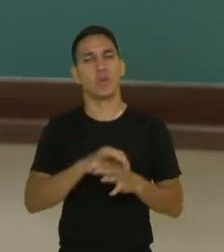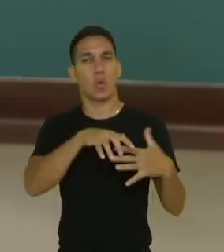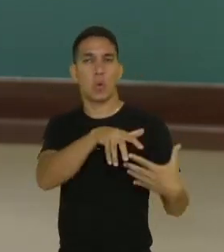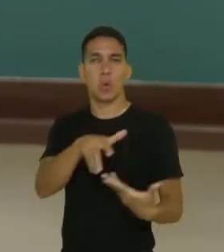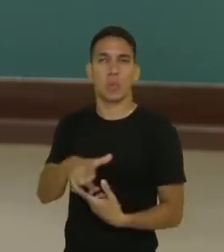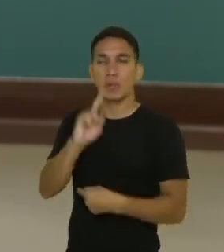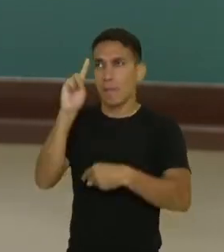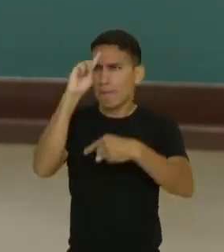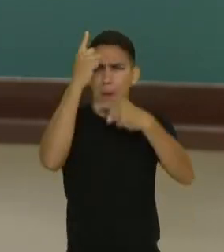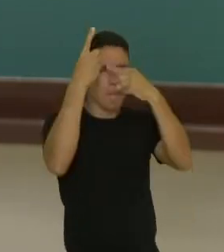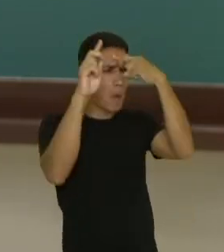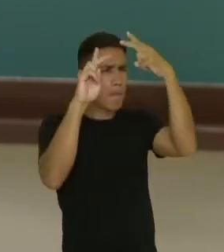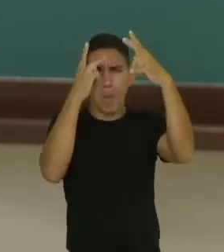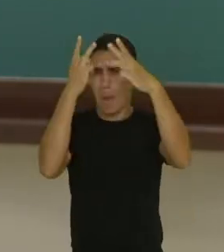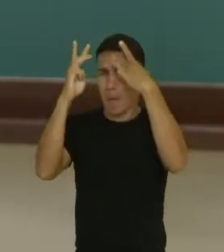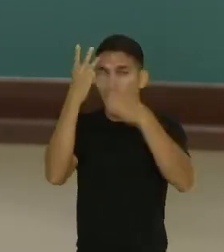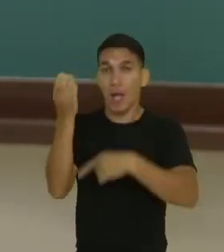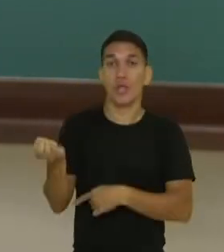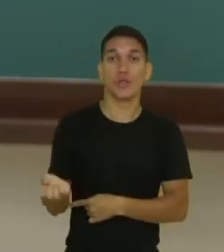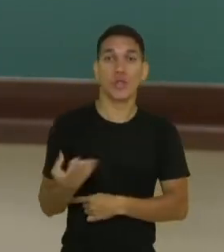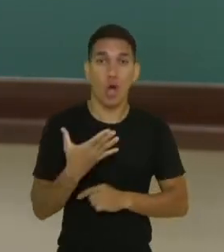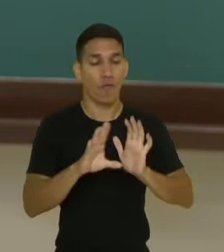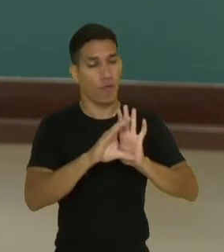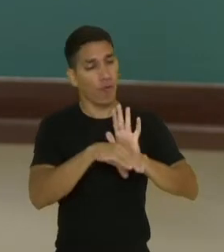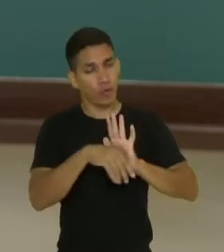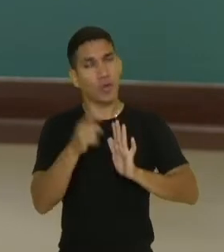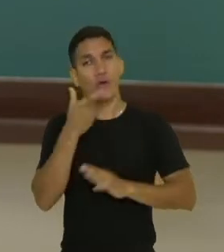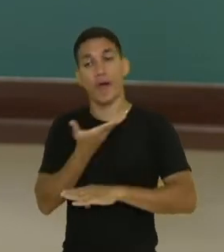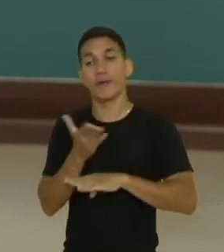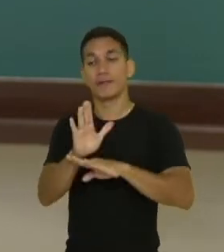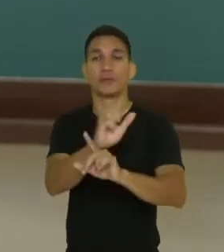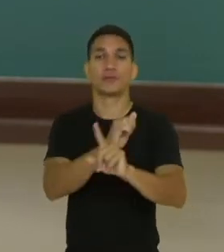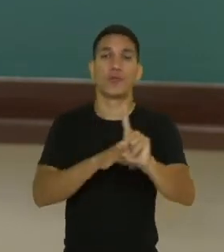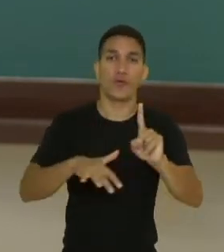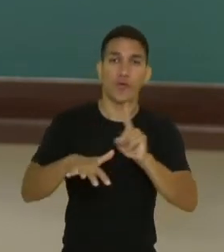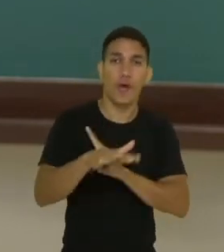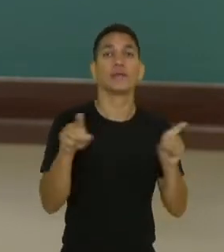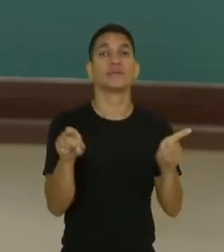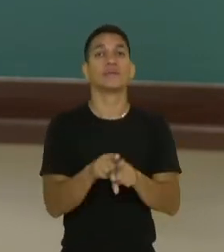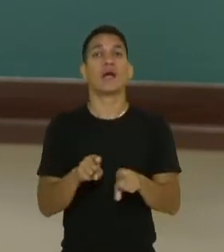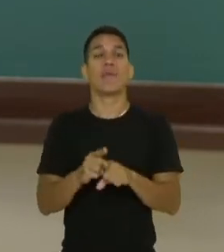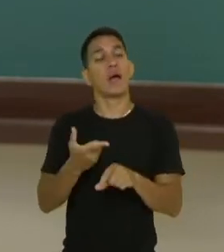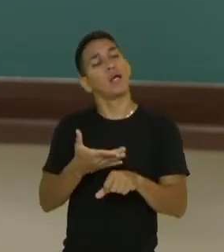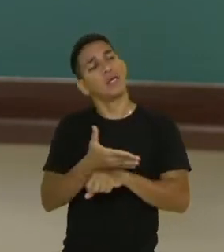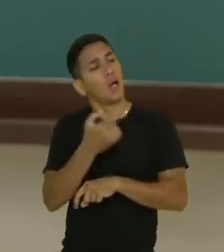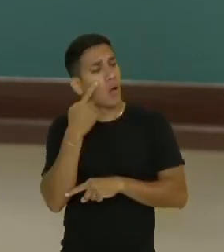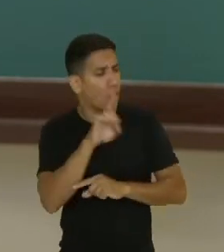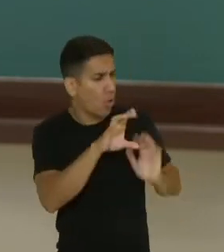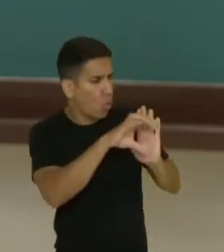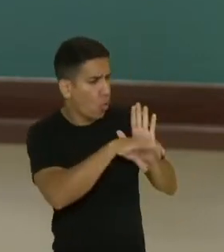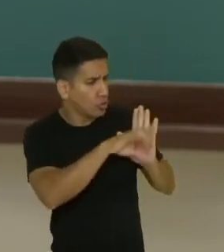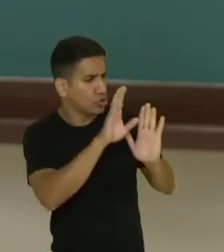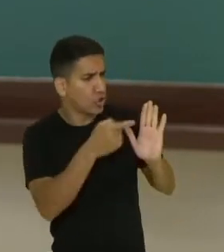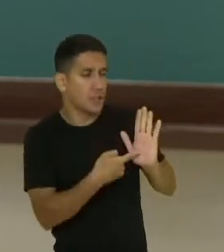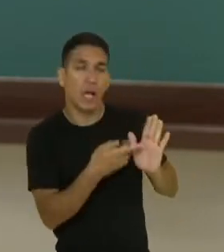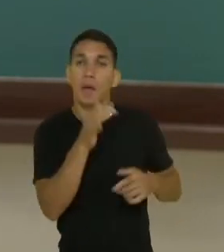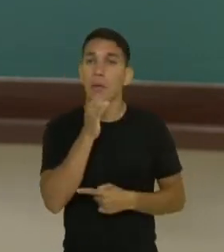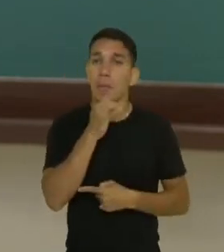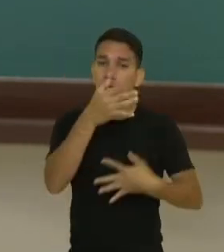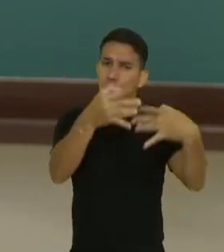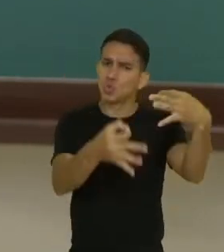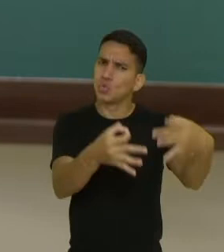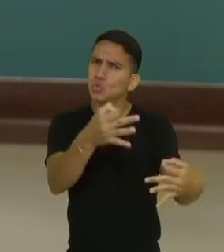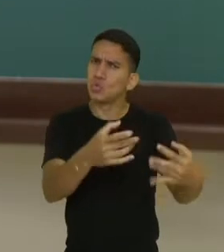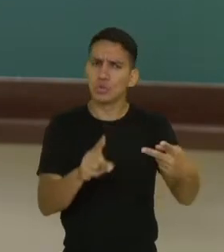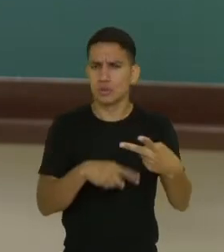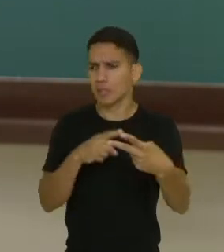novos conceitos que vão ser úteis para a sociedade, revisitar conceitos que nós já temos, como justiça,